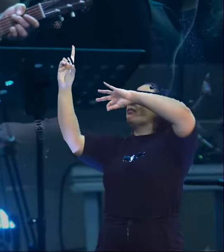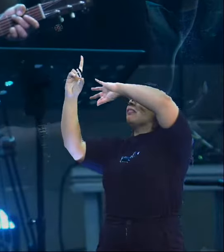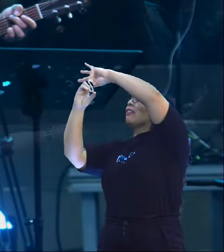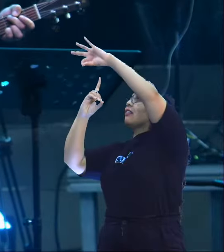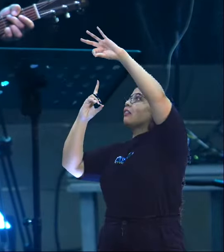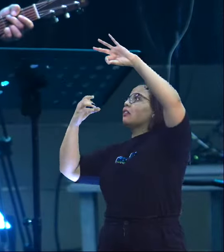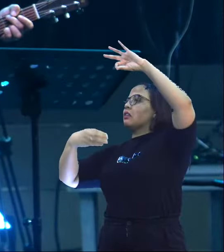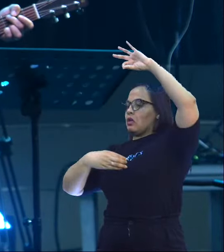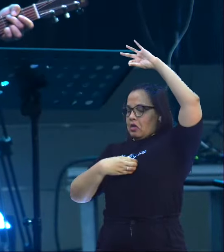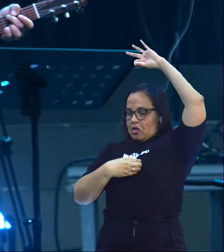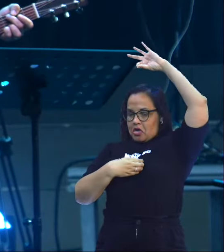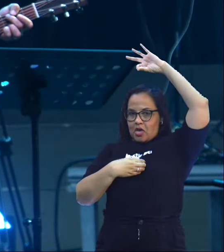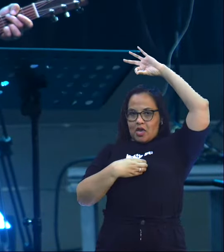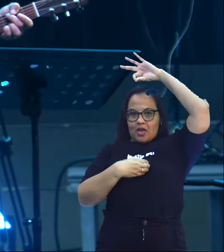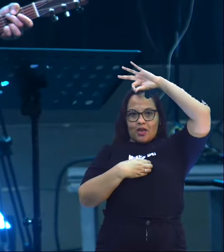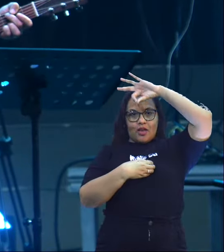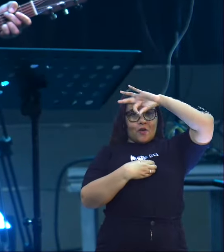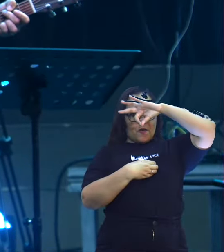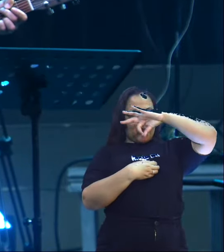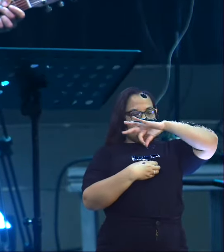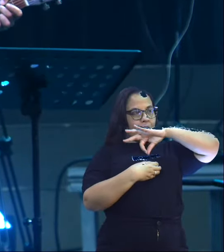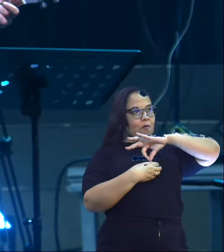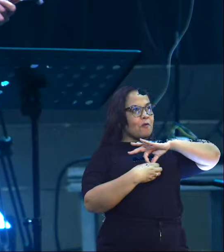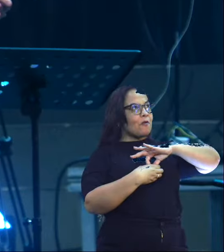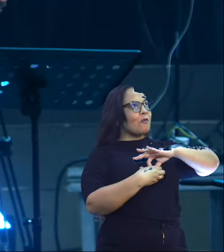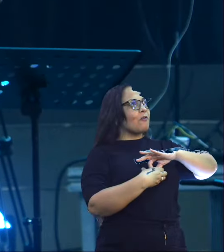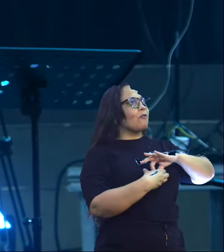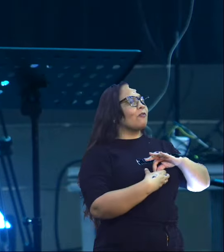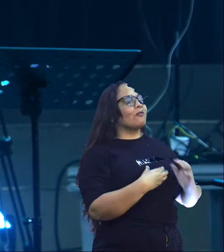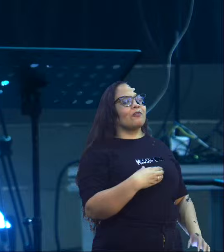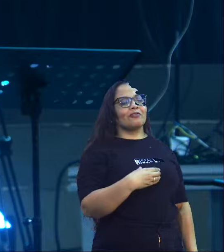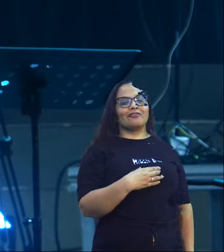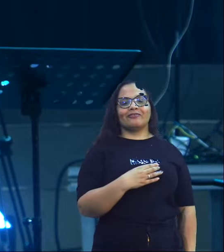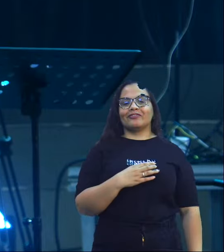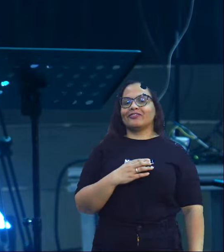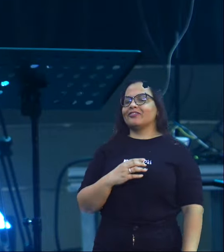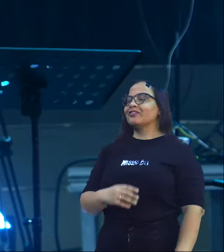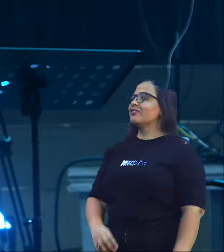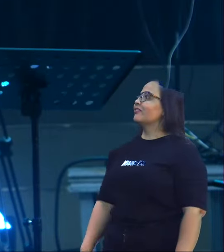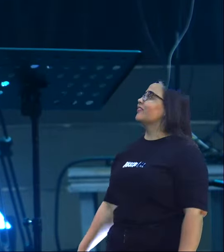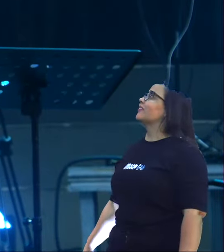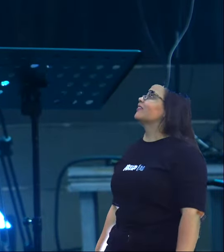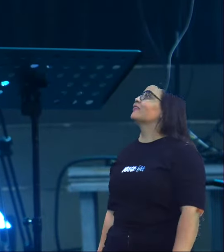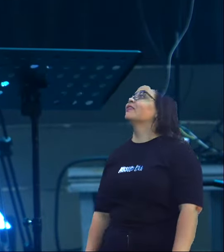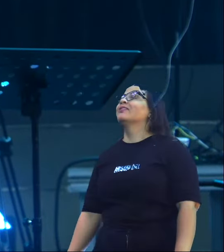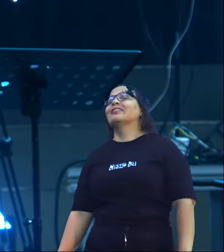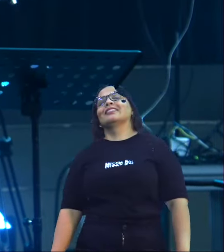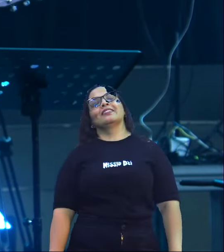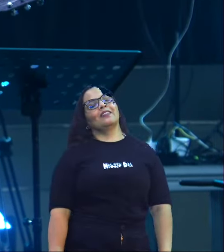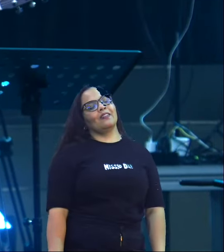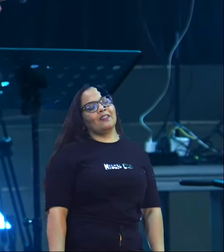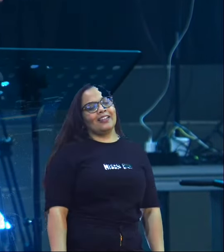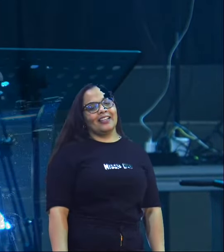Deus veio habitar com seu povo.